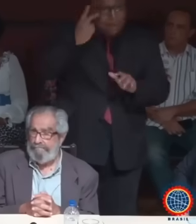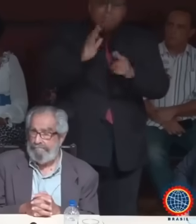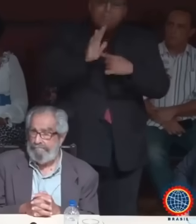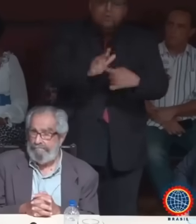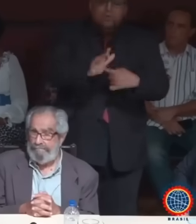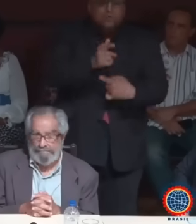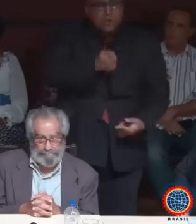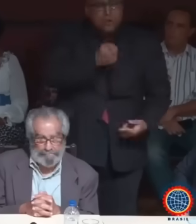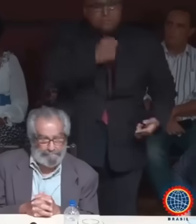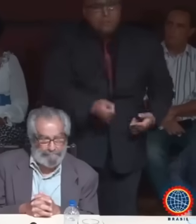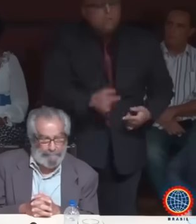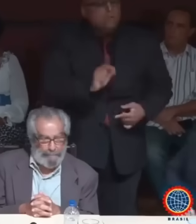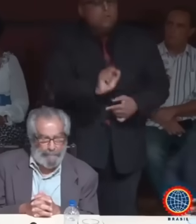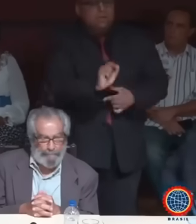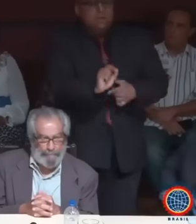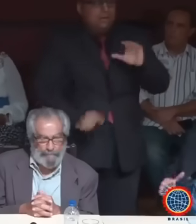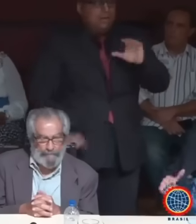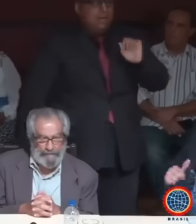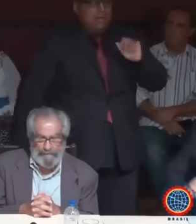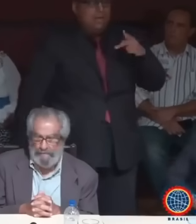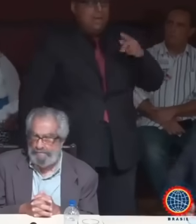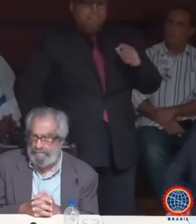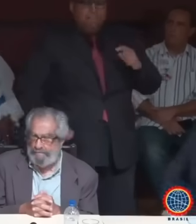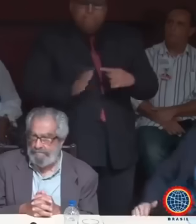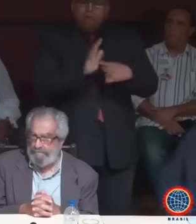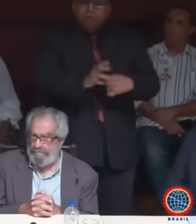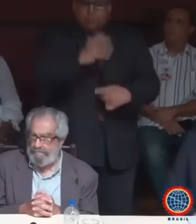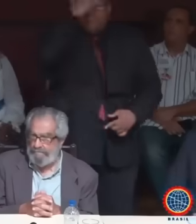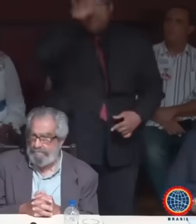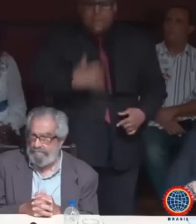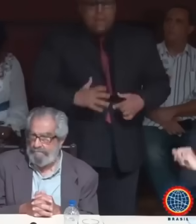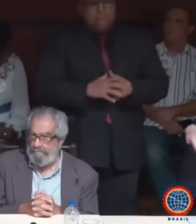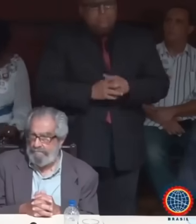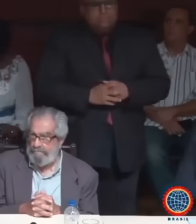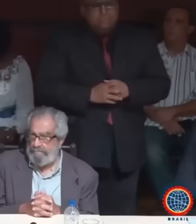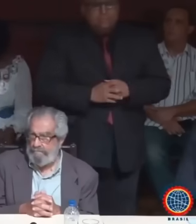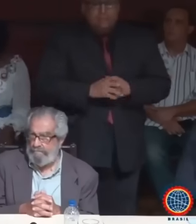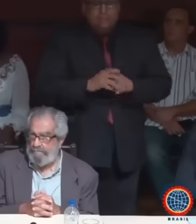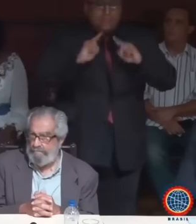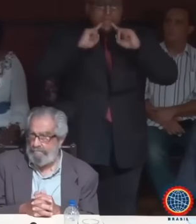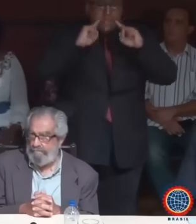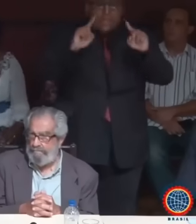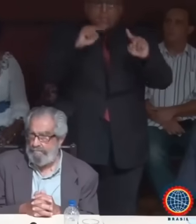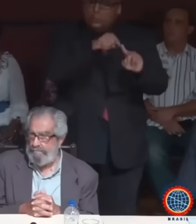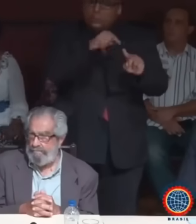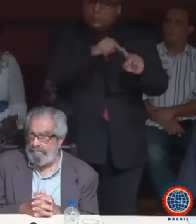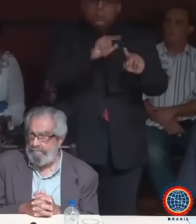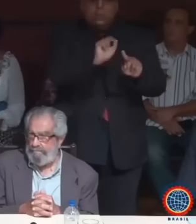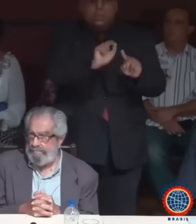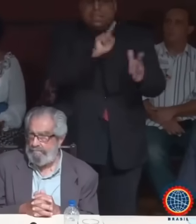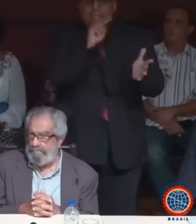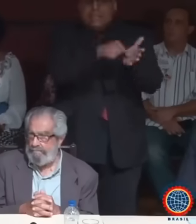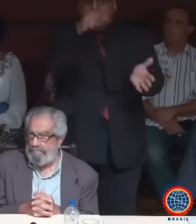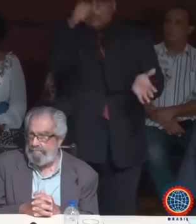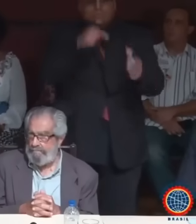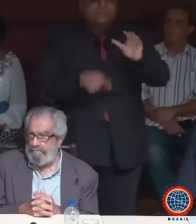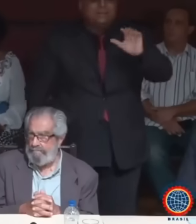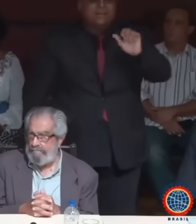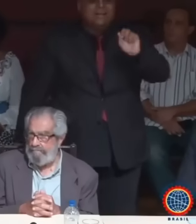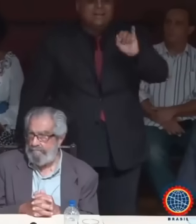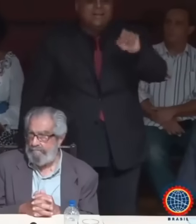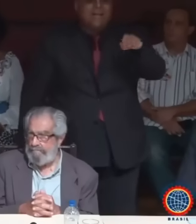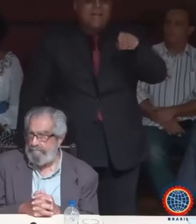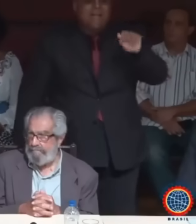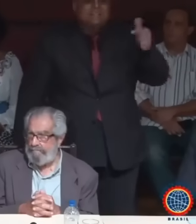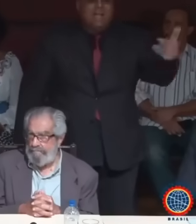reportagem de capa muito séria, uma denúncia de que, via Caixa 2,